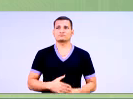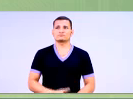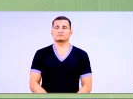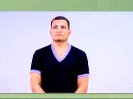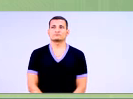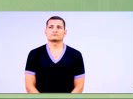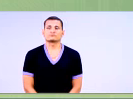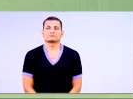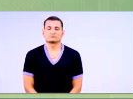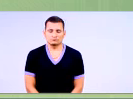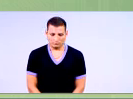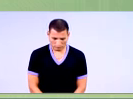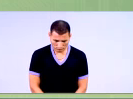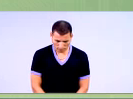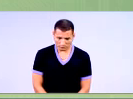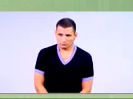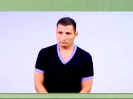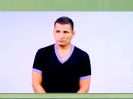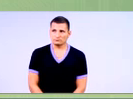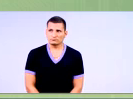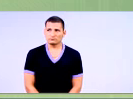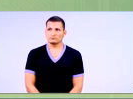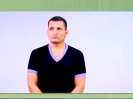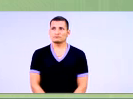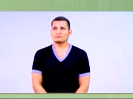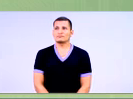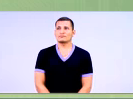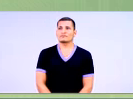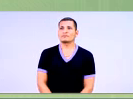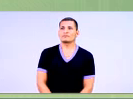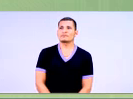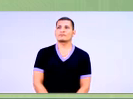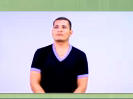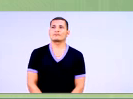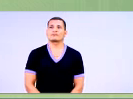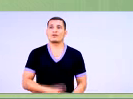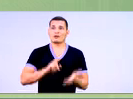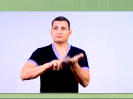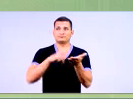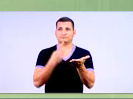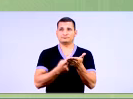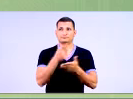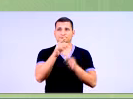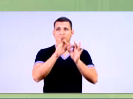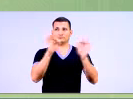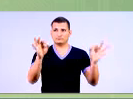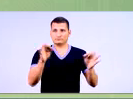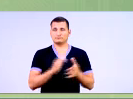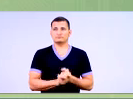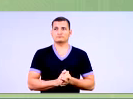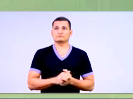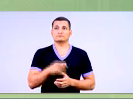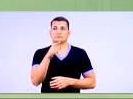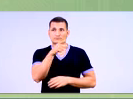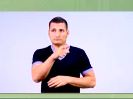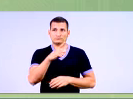destroy important files in your PC. Então, traduzindo essa frase, você tem um